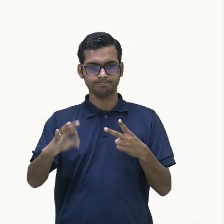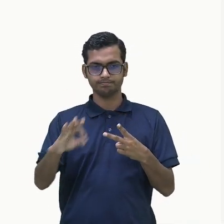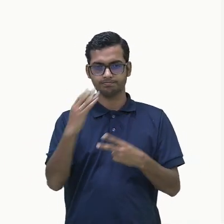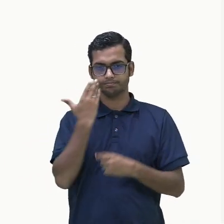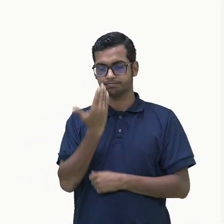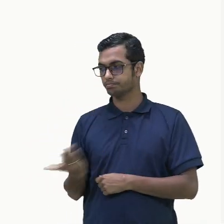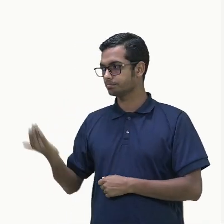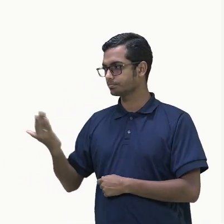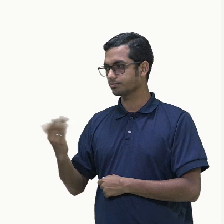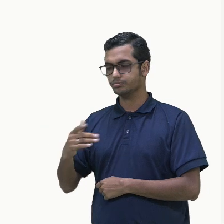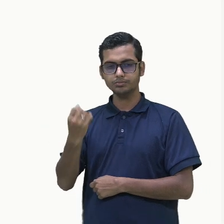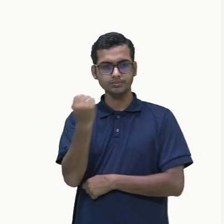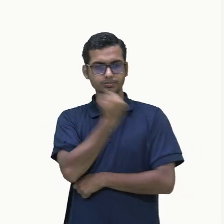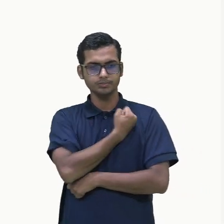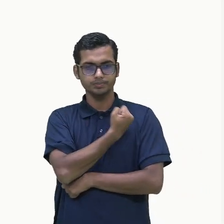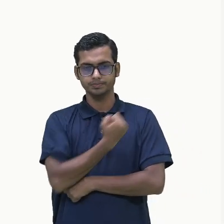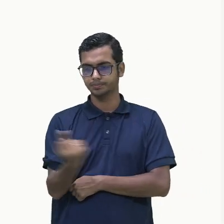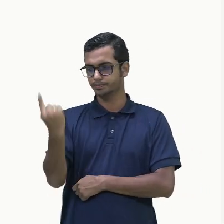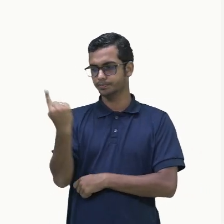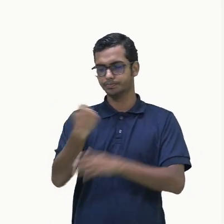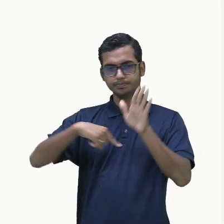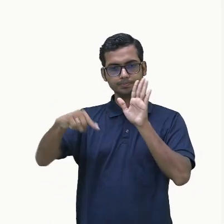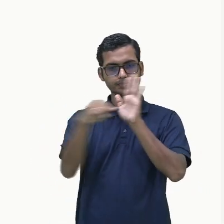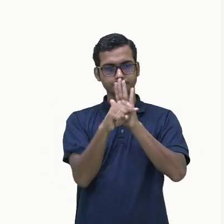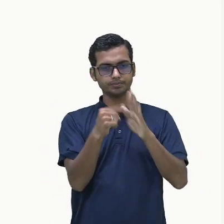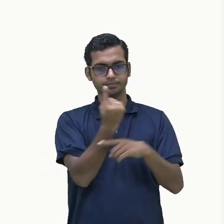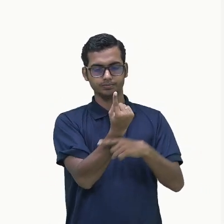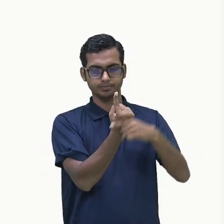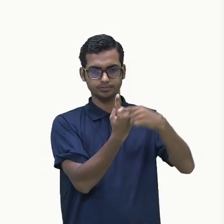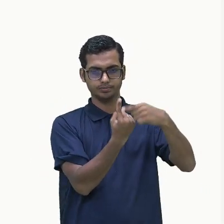número 1 menos a fração que já tem,